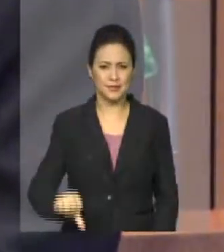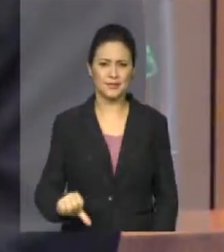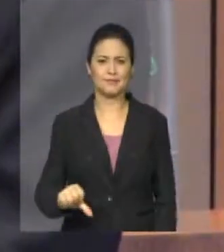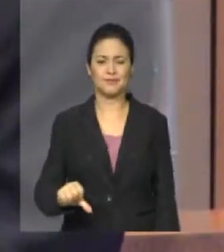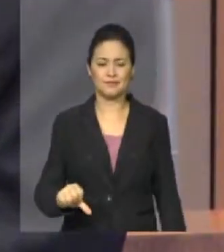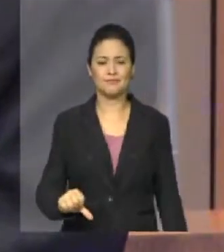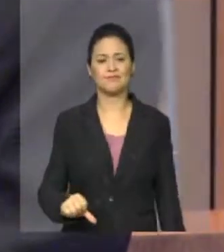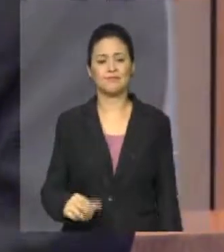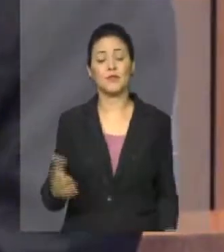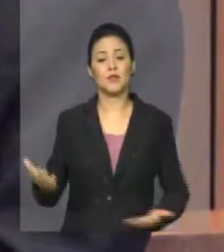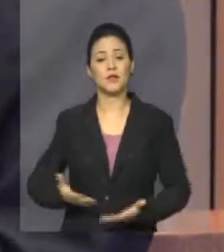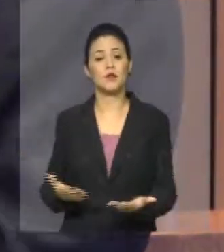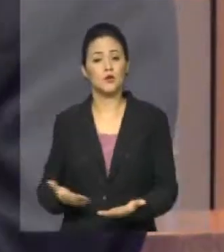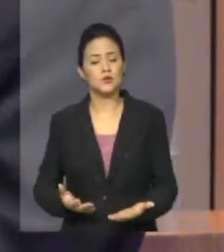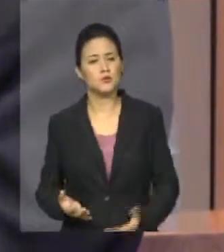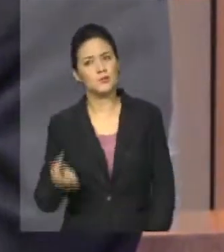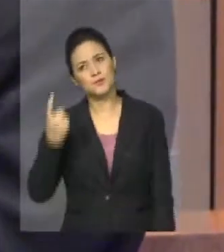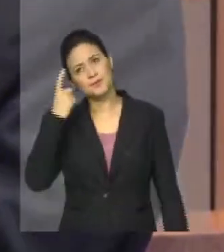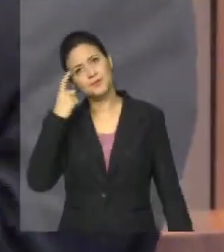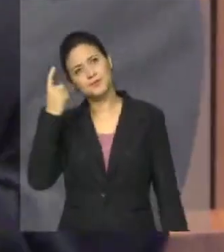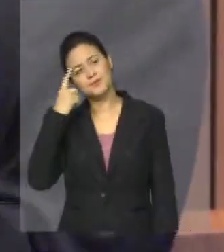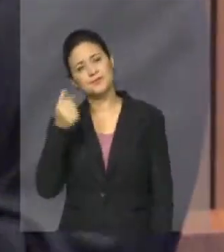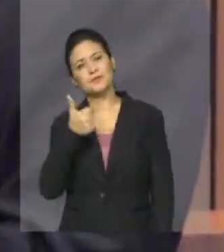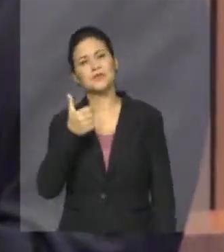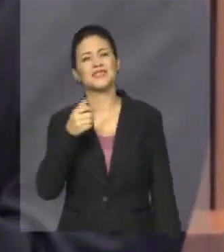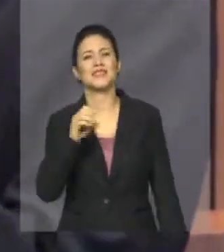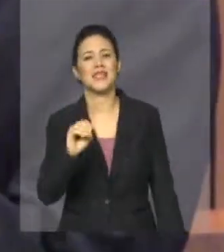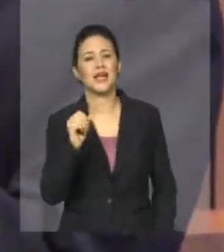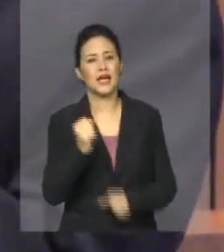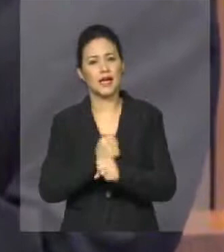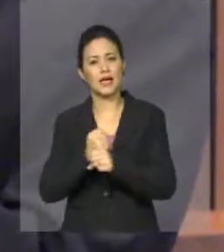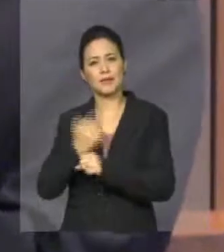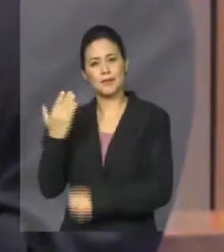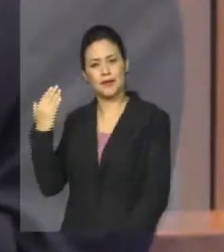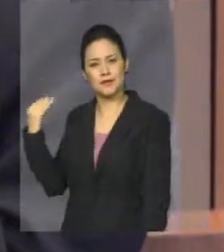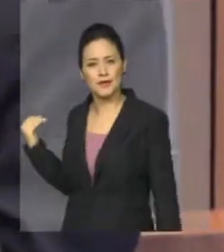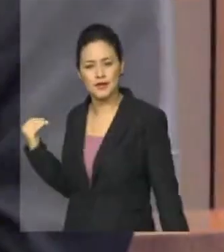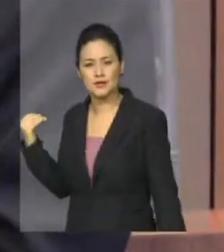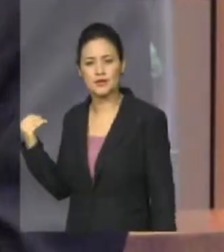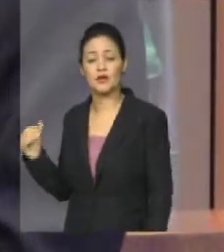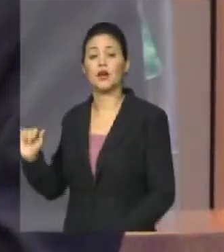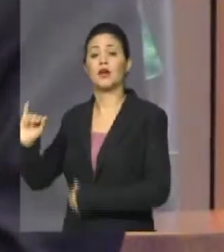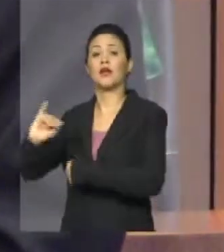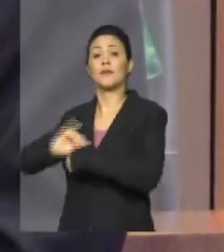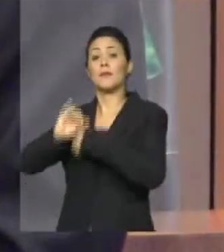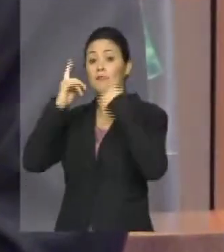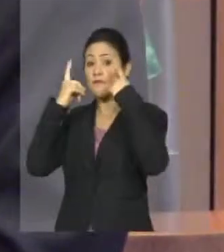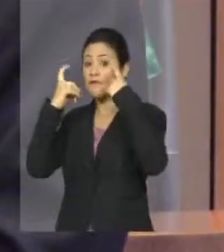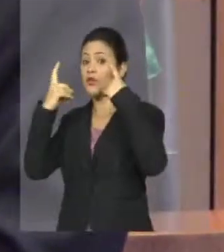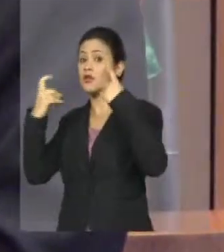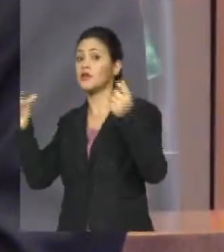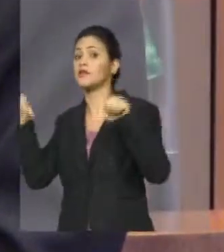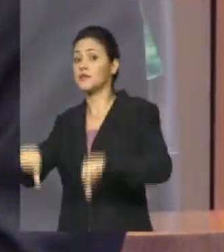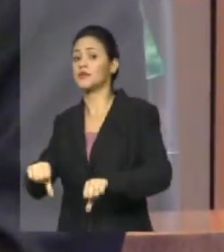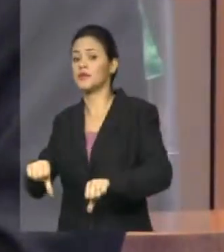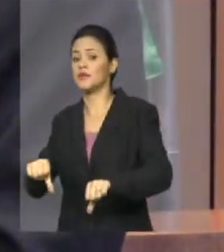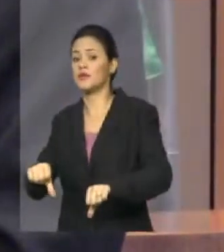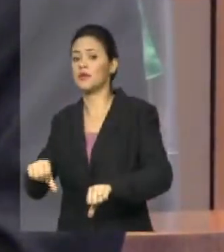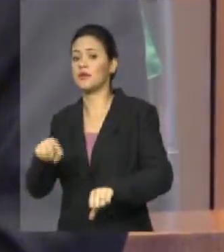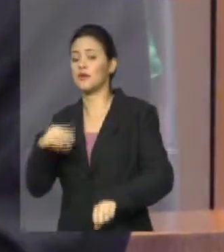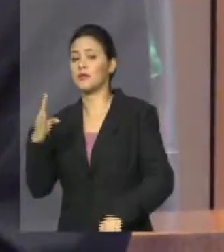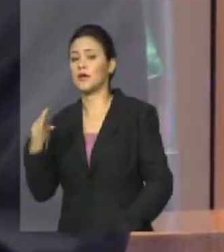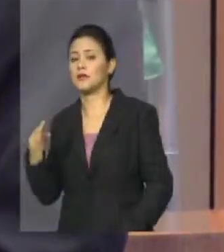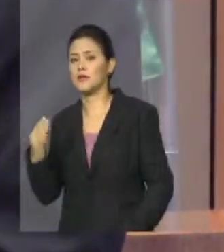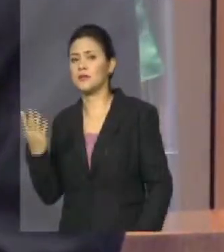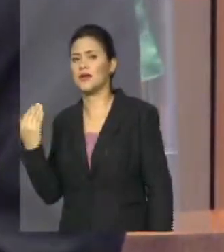os anos de 10 anos atrás, as capitais mais violentas do Brasil era